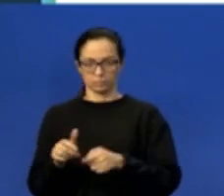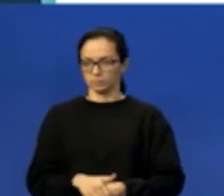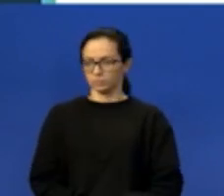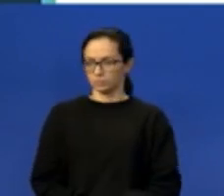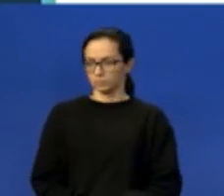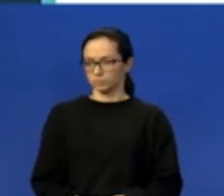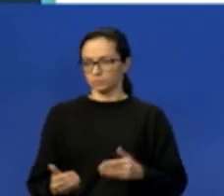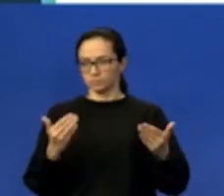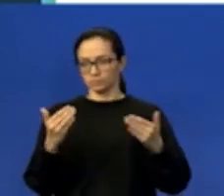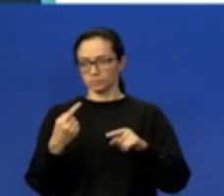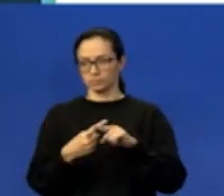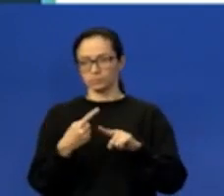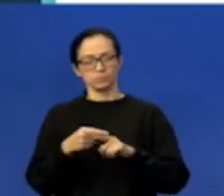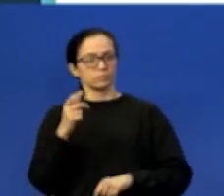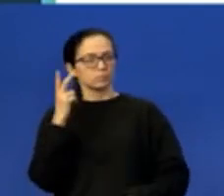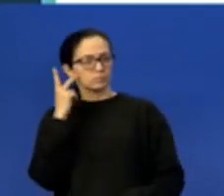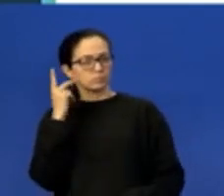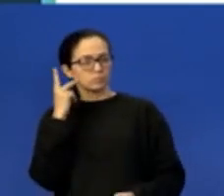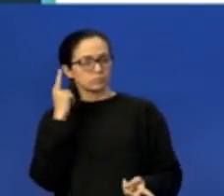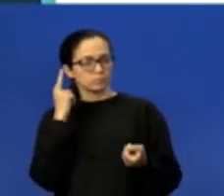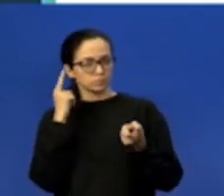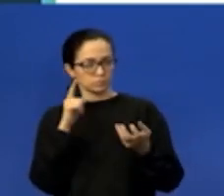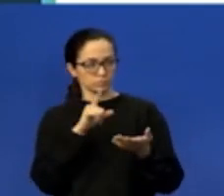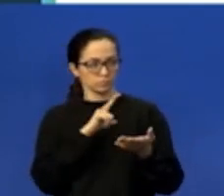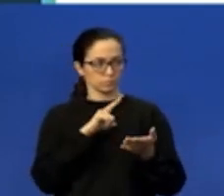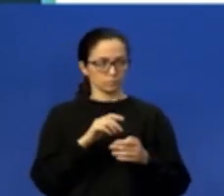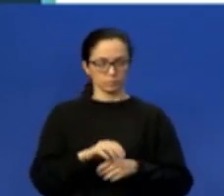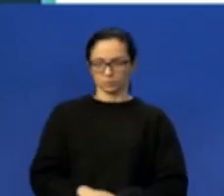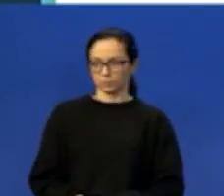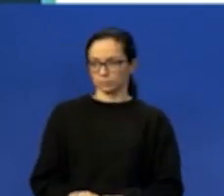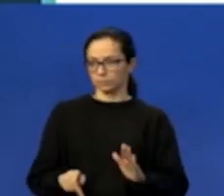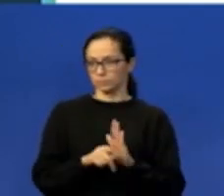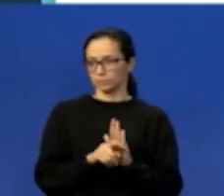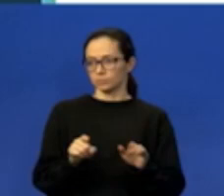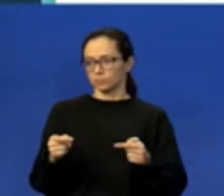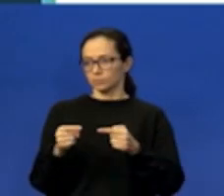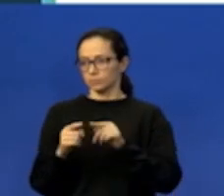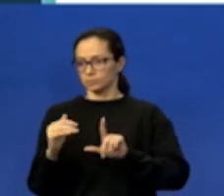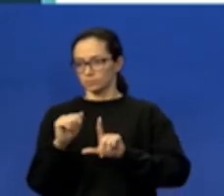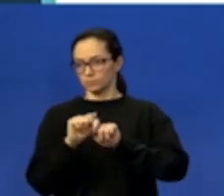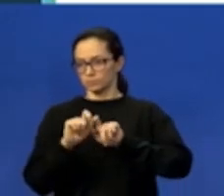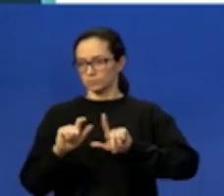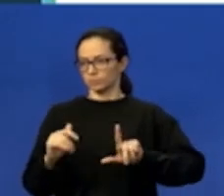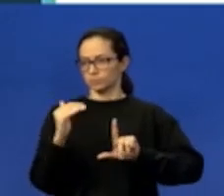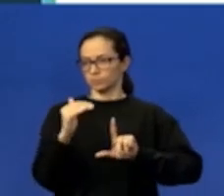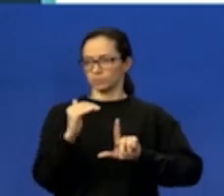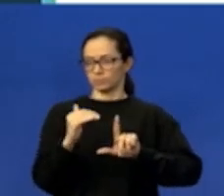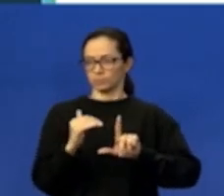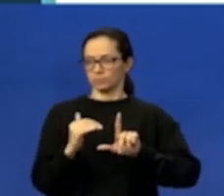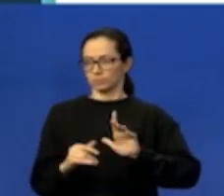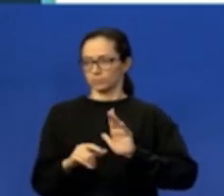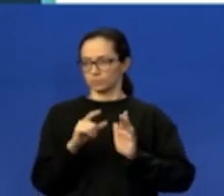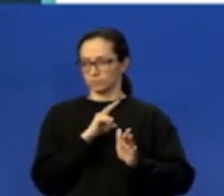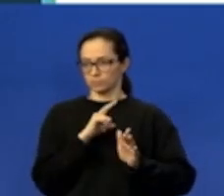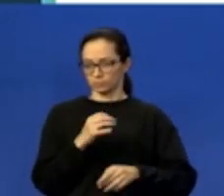do leucograma e das suas células estão relacionados com esses valores que estão apresentados aqui no